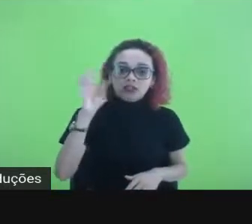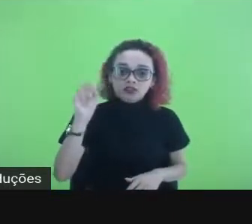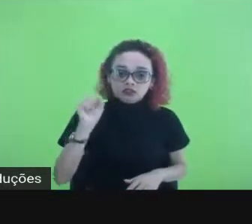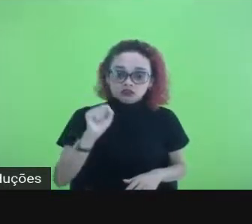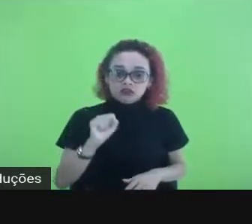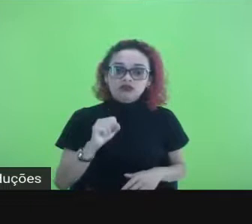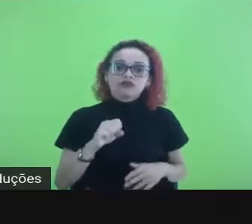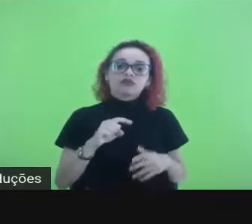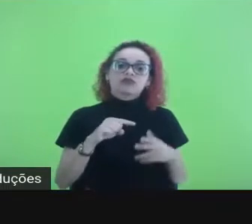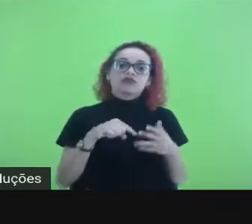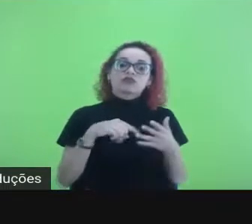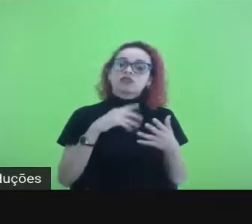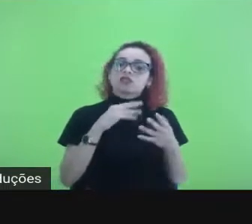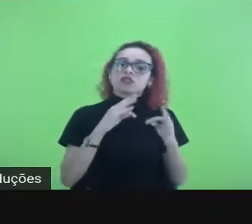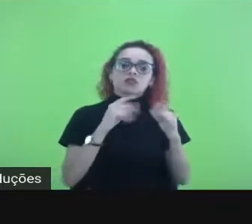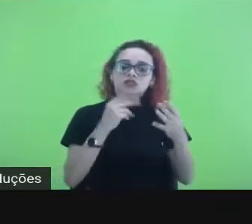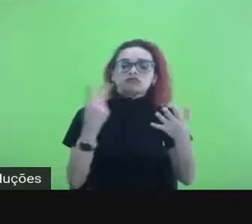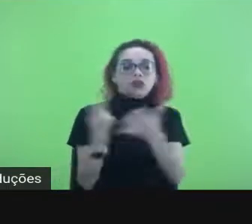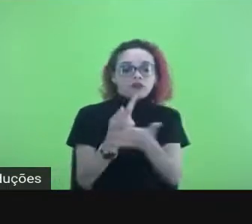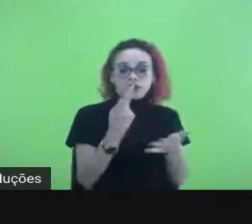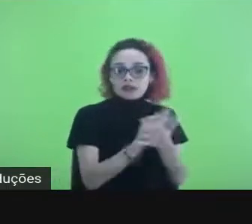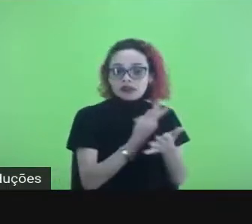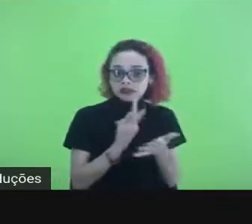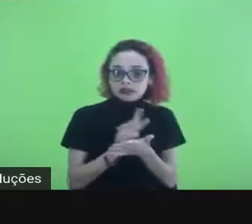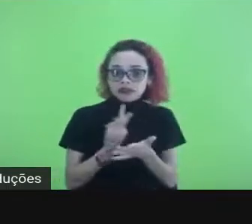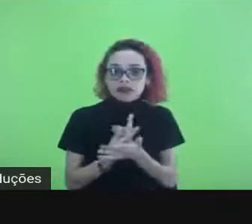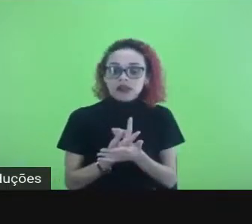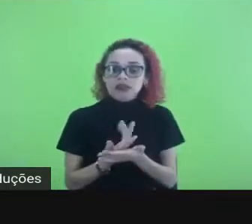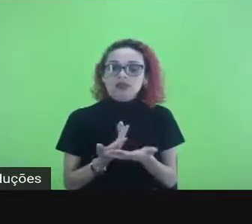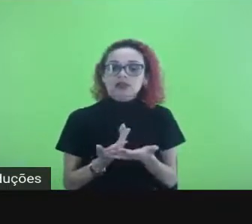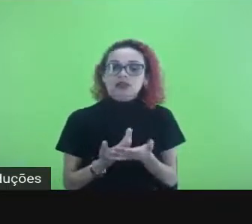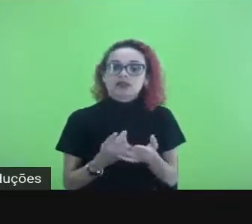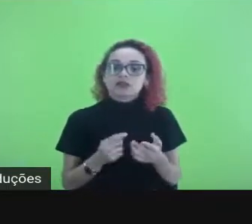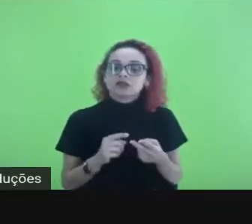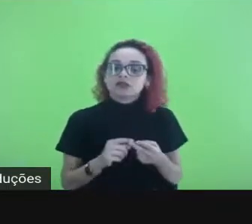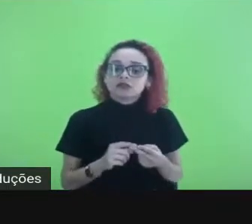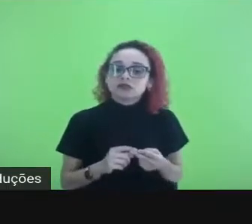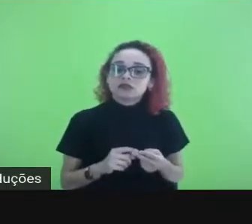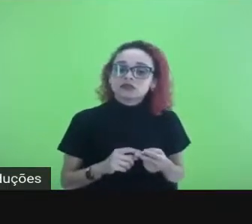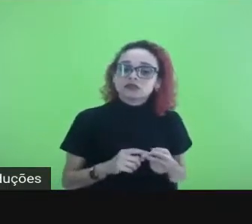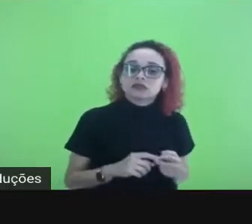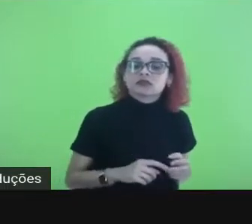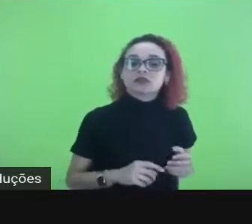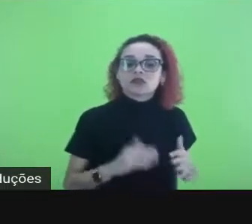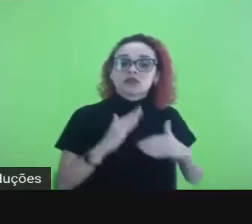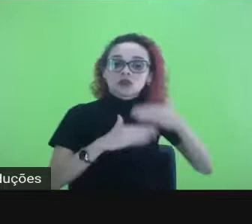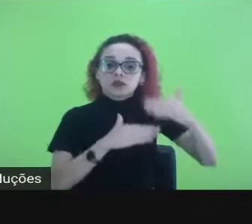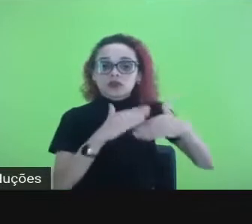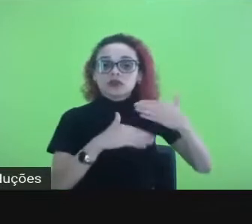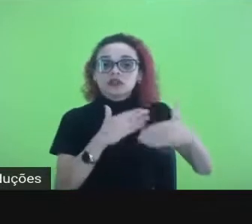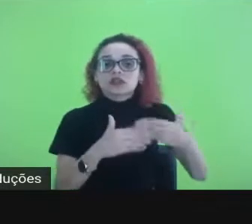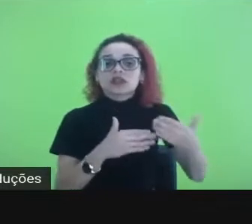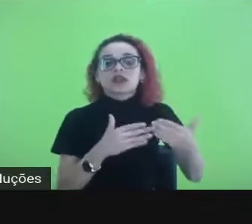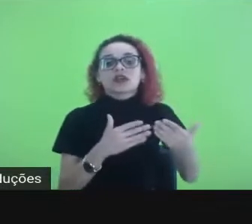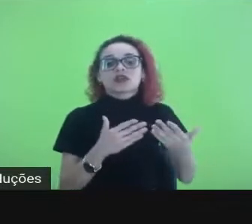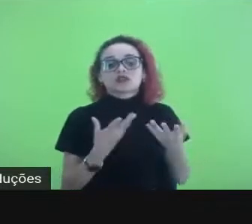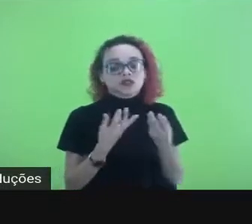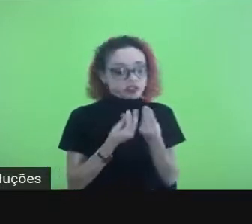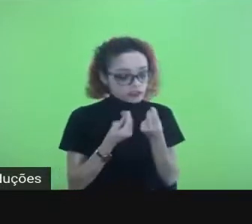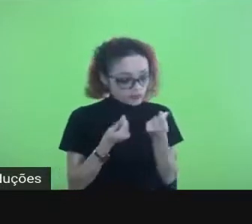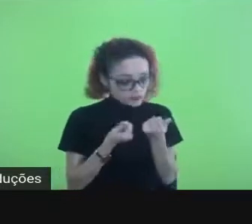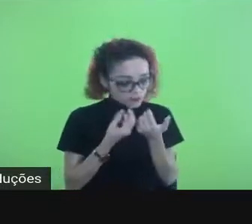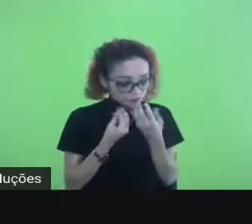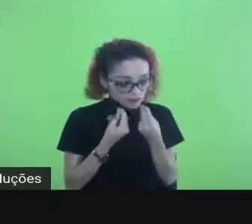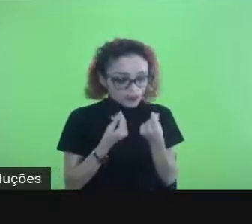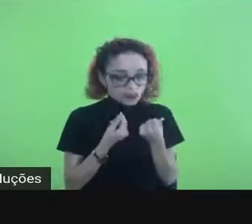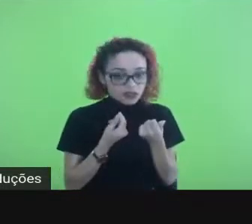e aí foi tudo acontecendo, assim, né, conhecer a Concreto Rosa também nesse processo e poder ter feito